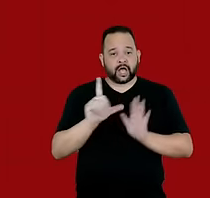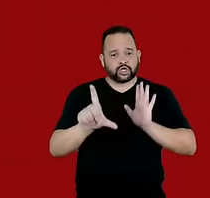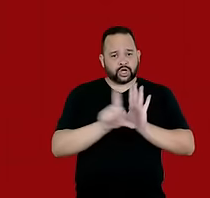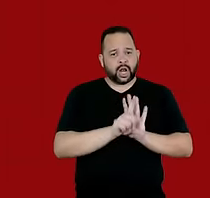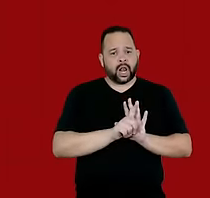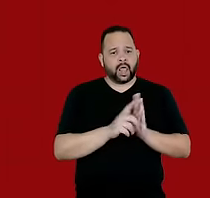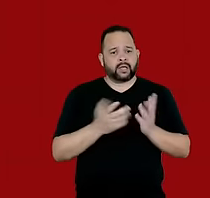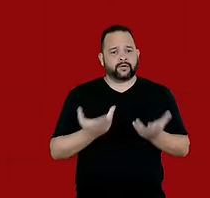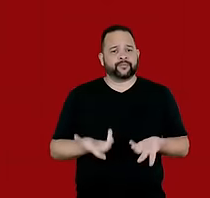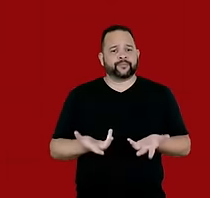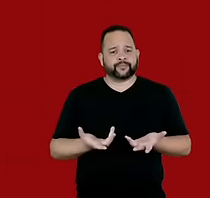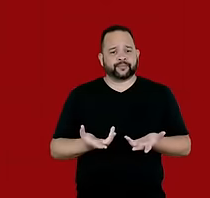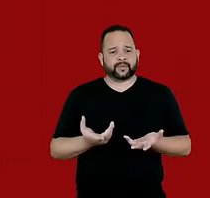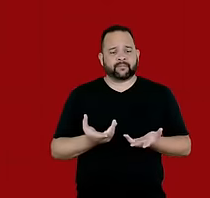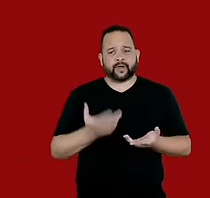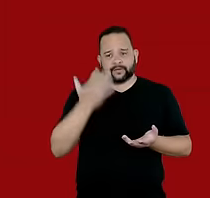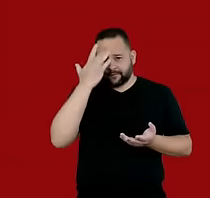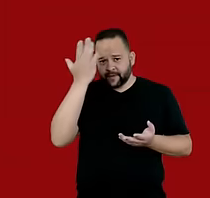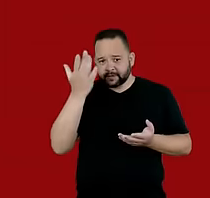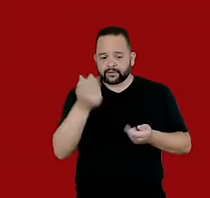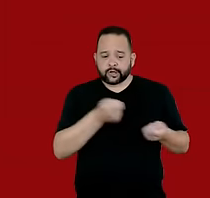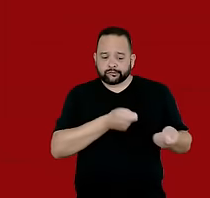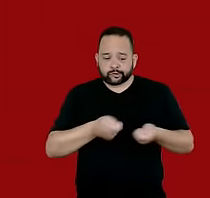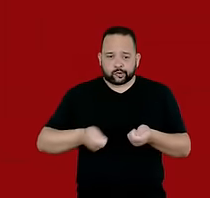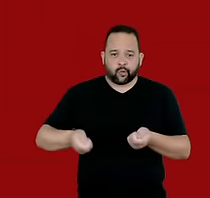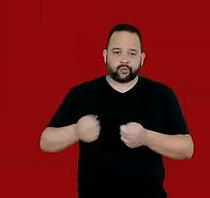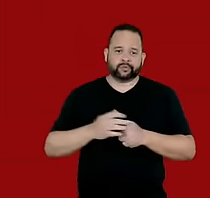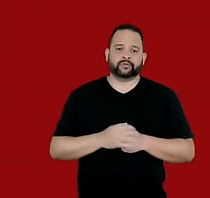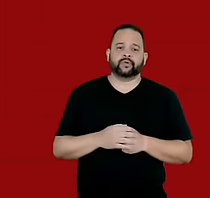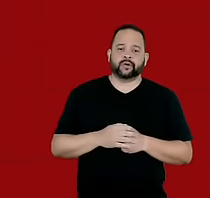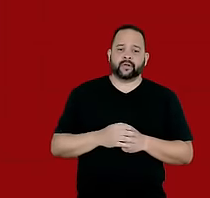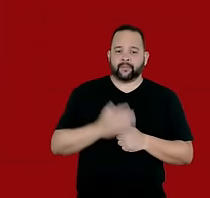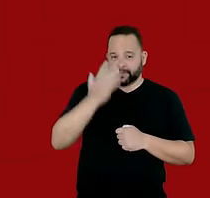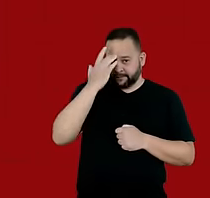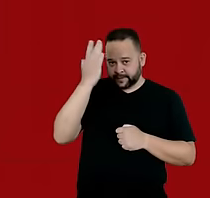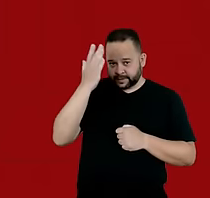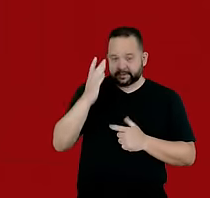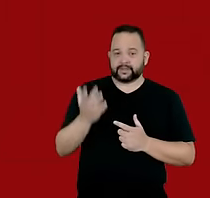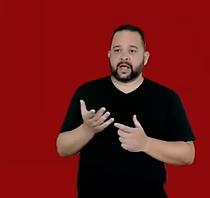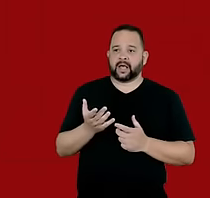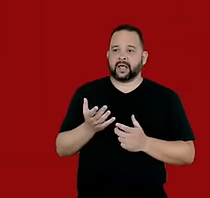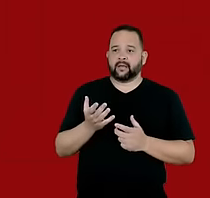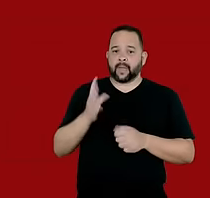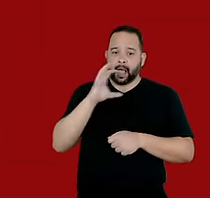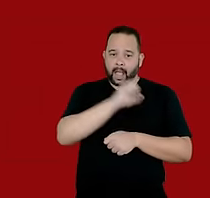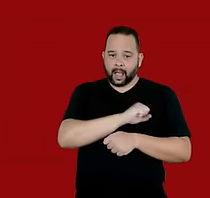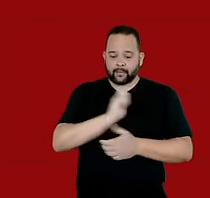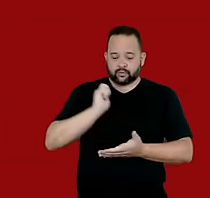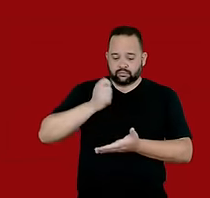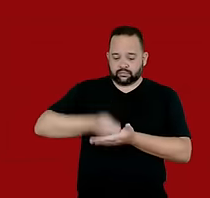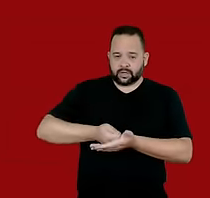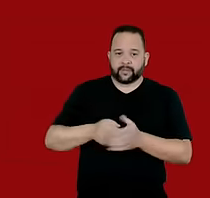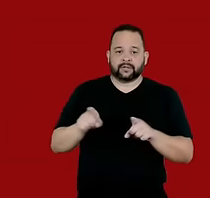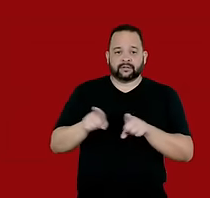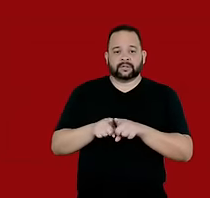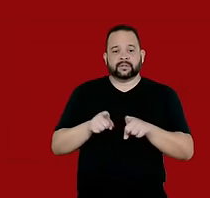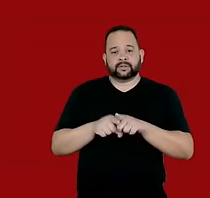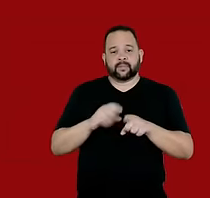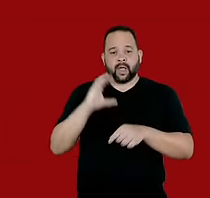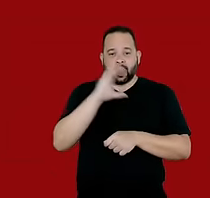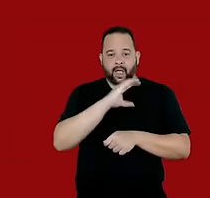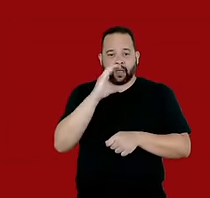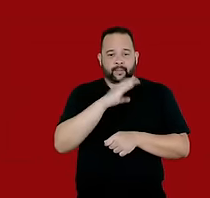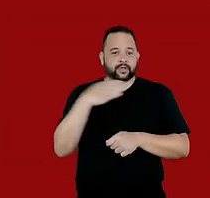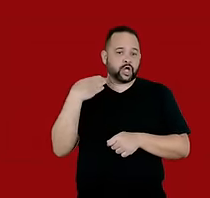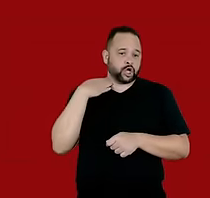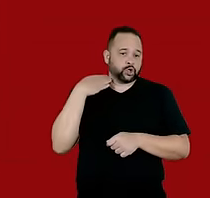contrato controle de colateral então ele vai no sentido de facilitar não só a parte de pagamentos como a parte de eficiência bancária e a parte de